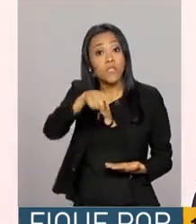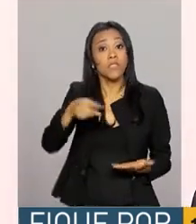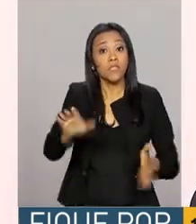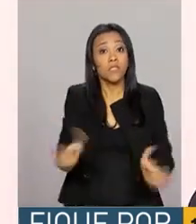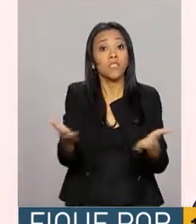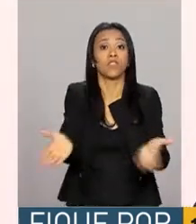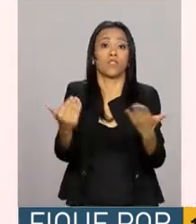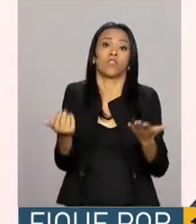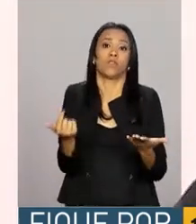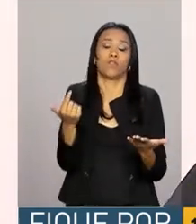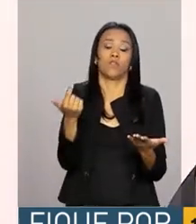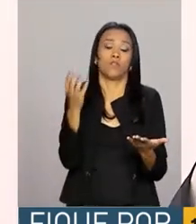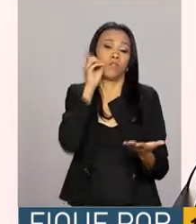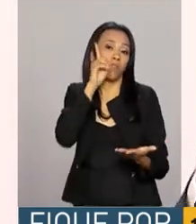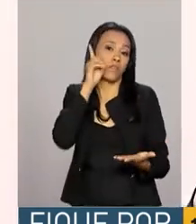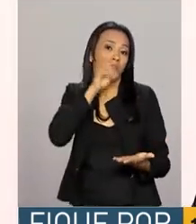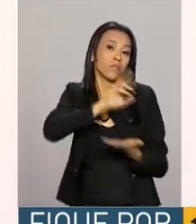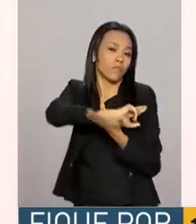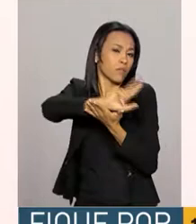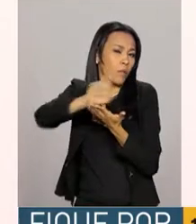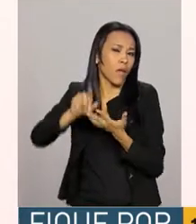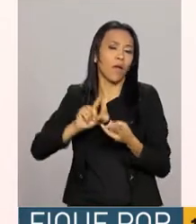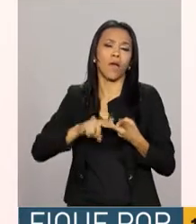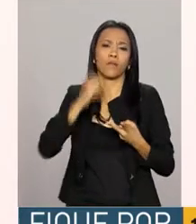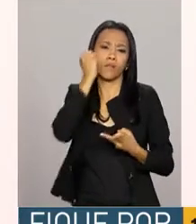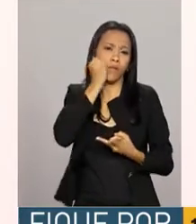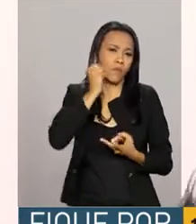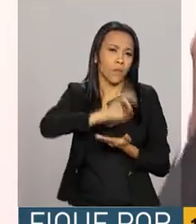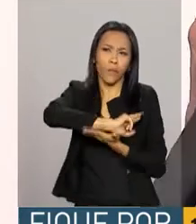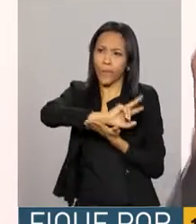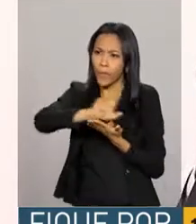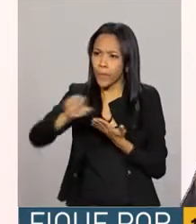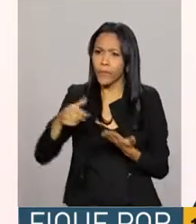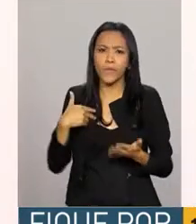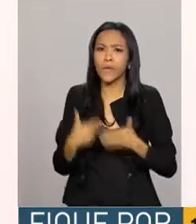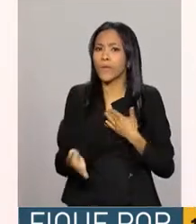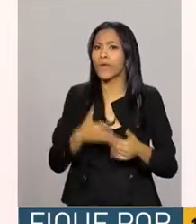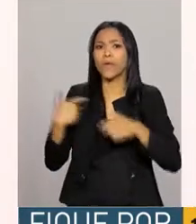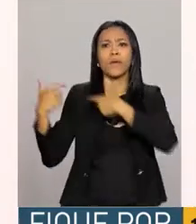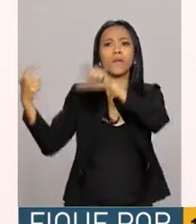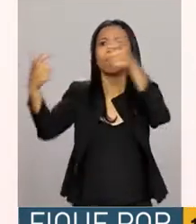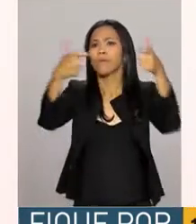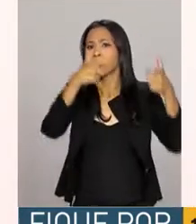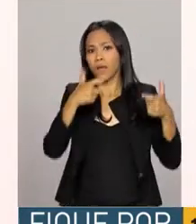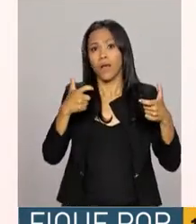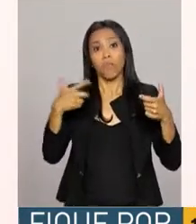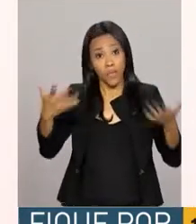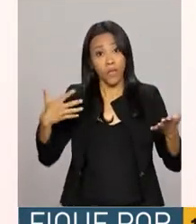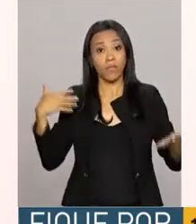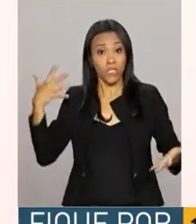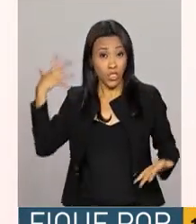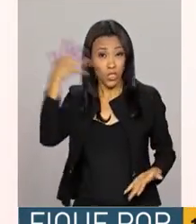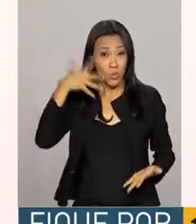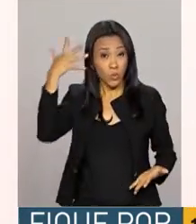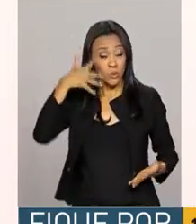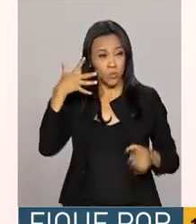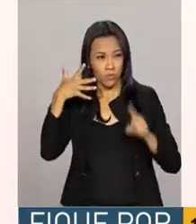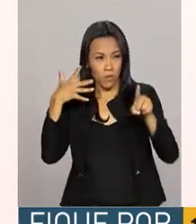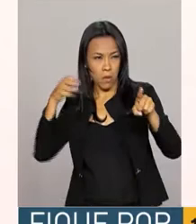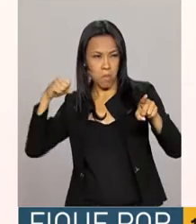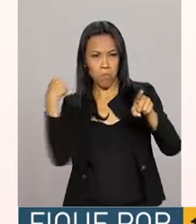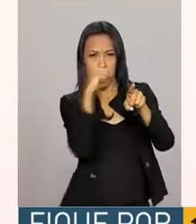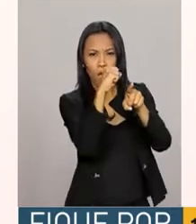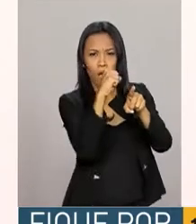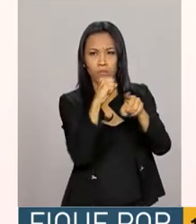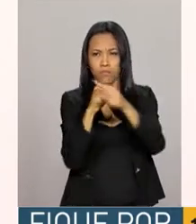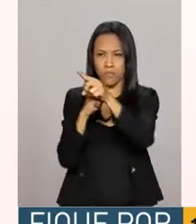os nossos deputados os senadores onde quer que estejam é e onde estejam também para fazer um discurso debate porque muitas